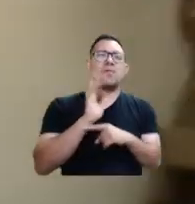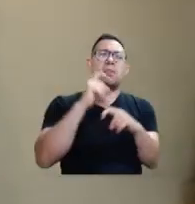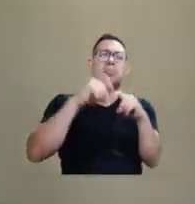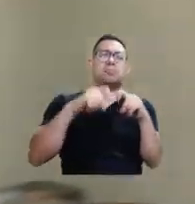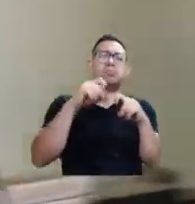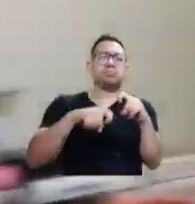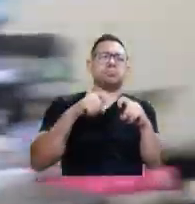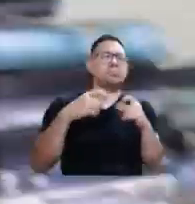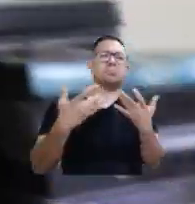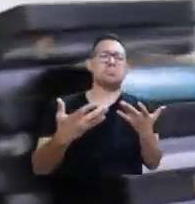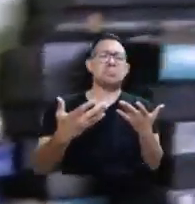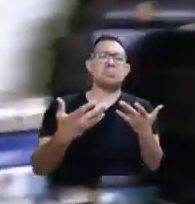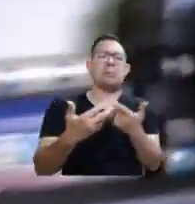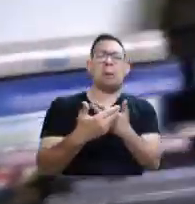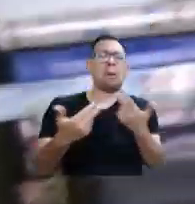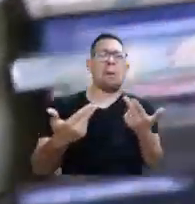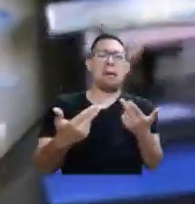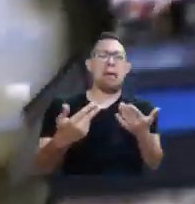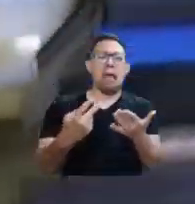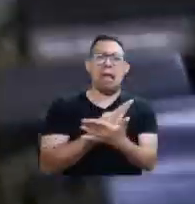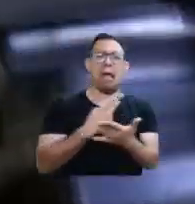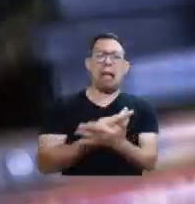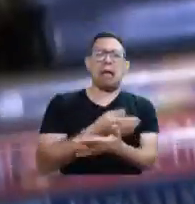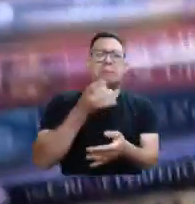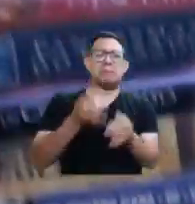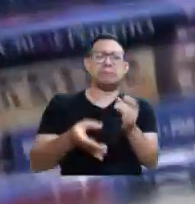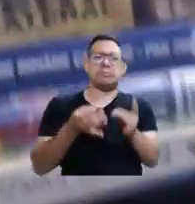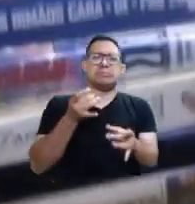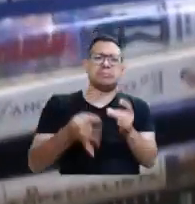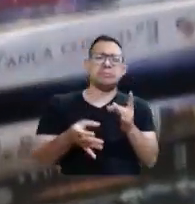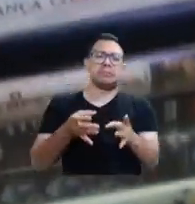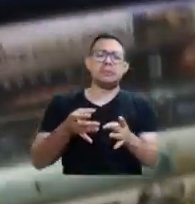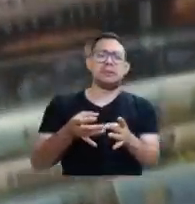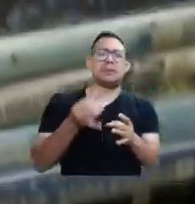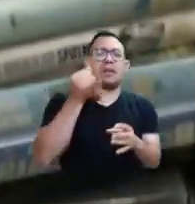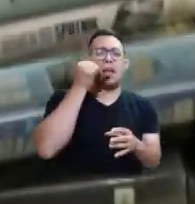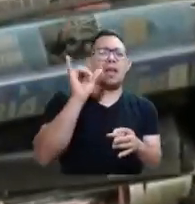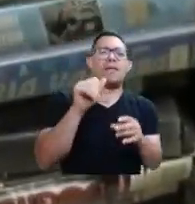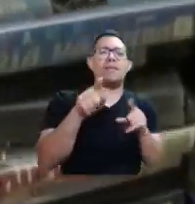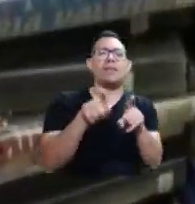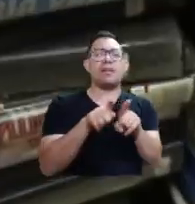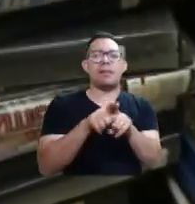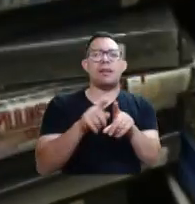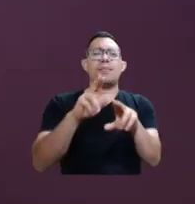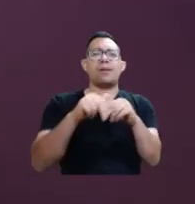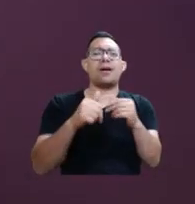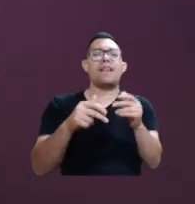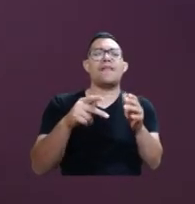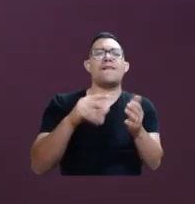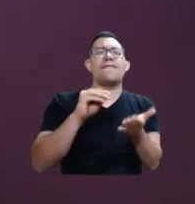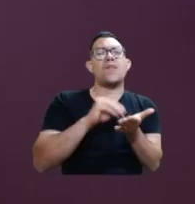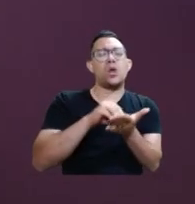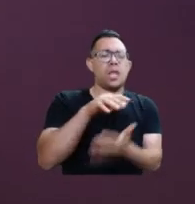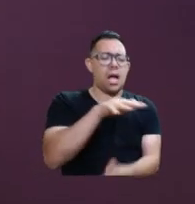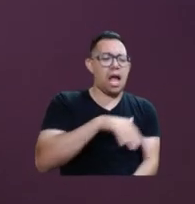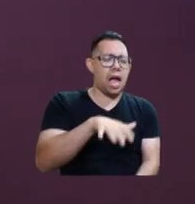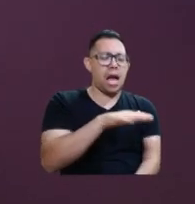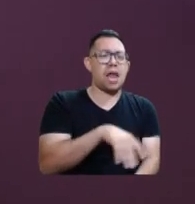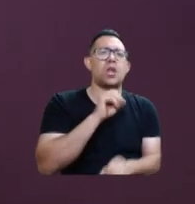filmes pornográficos, porventura a gente achou, esses filmes assim que não fazem parte desse cenário mais